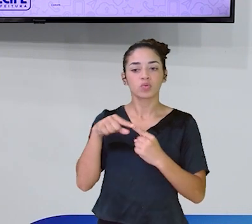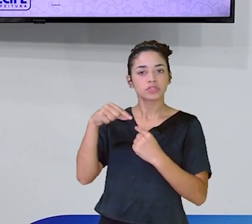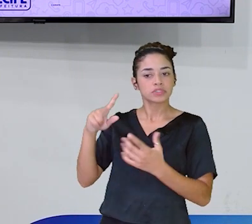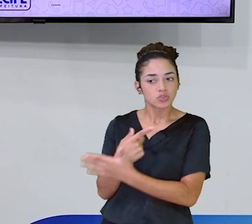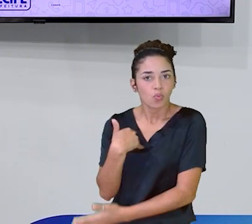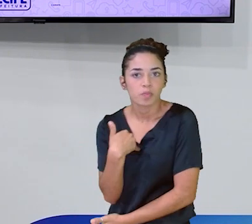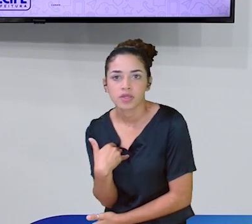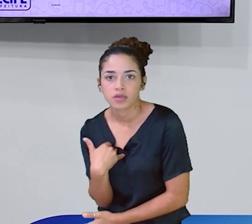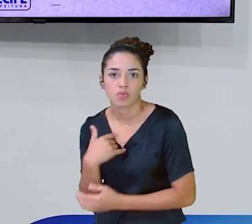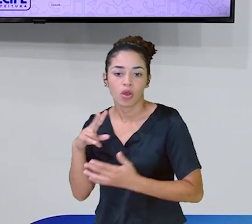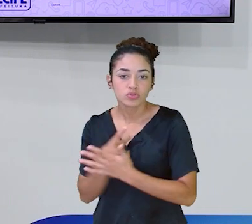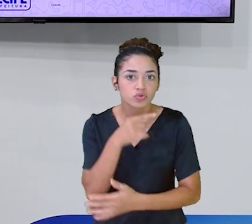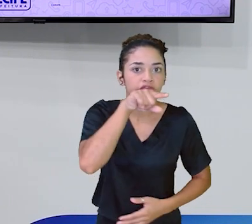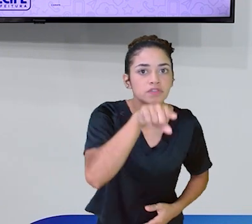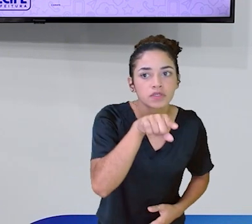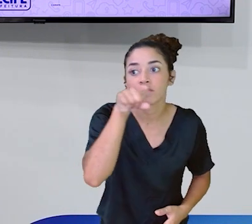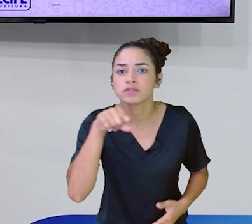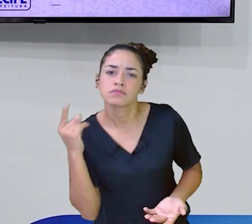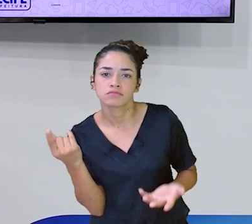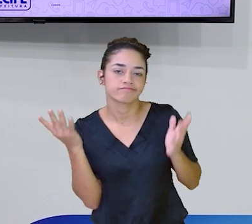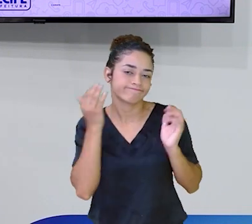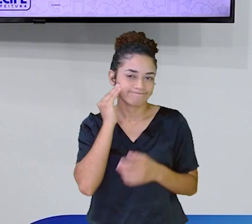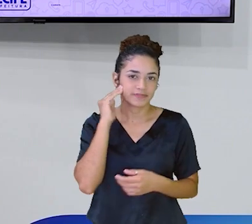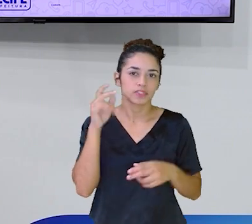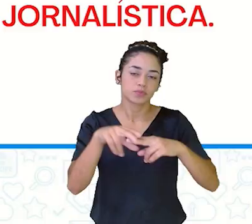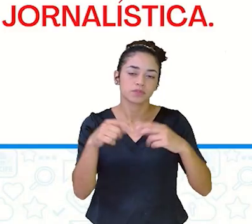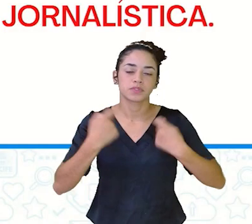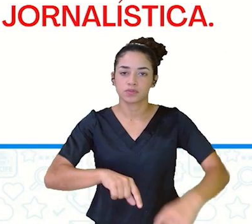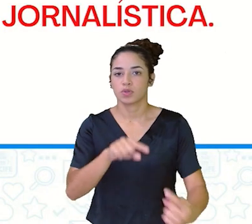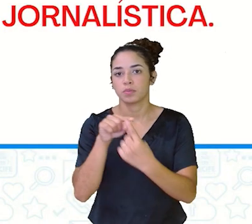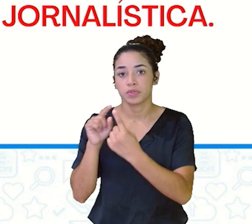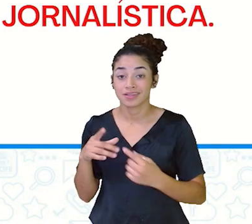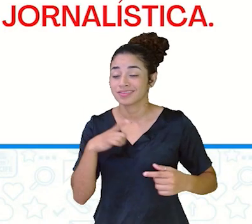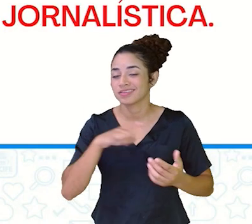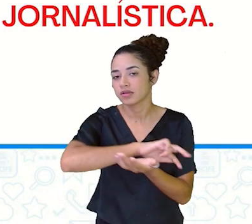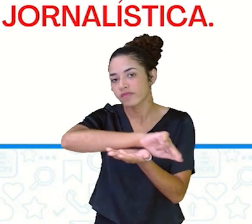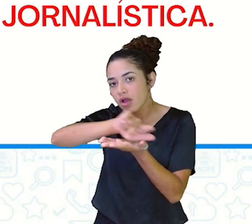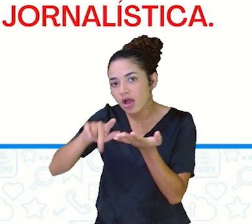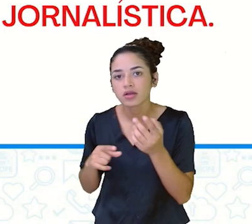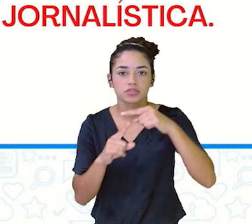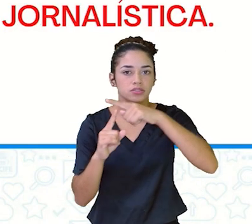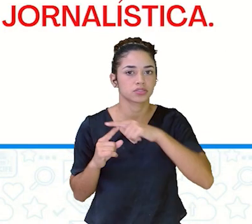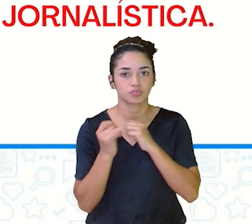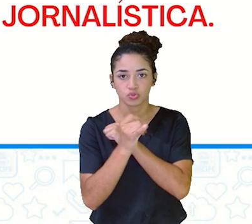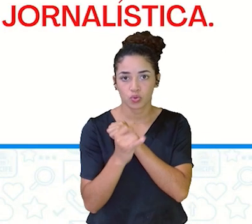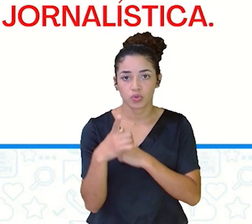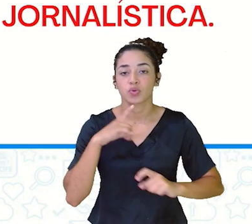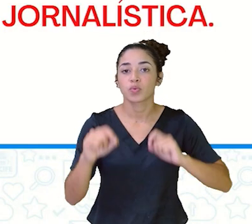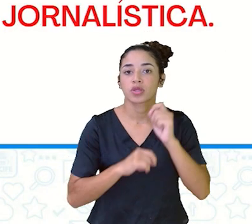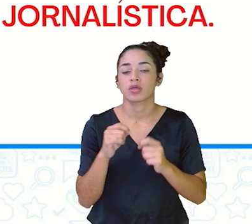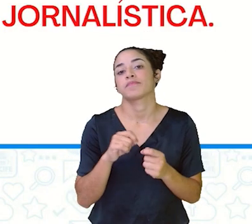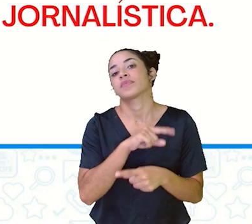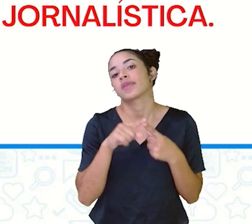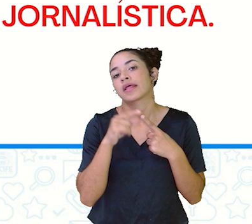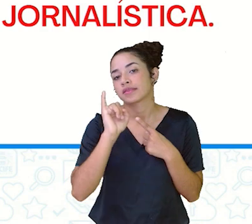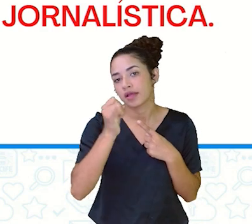a acontecer determinado fato ali. Existem vários tipos de crônicas, dentre elas podemos destacar a crônica